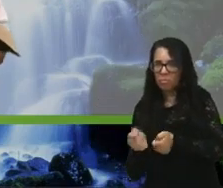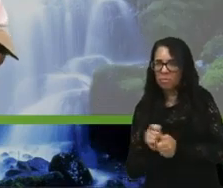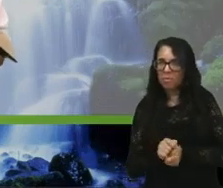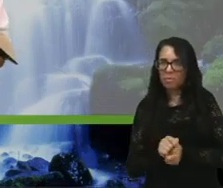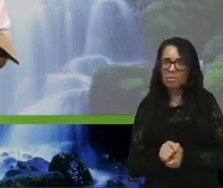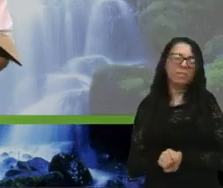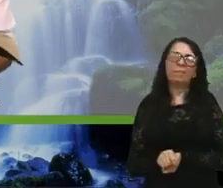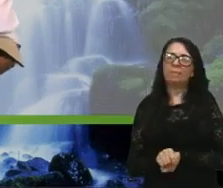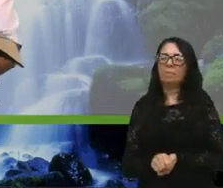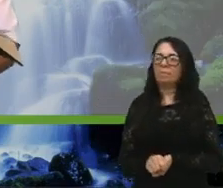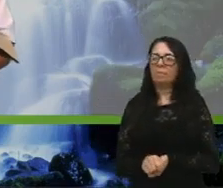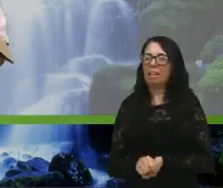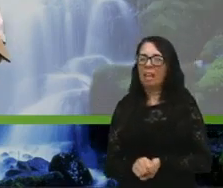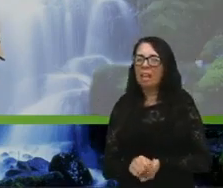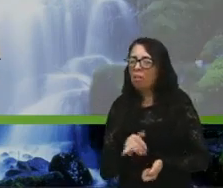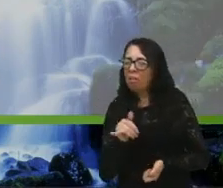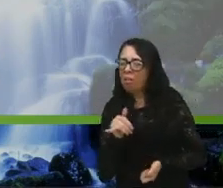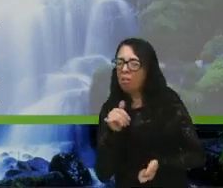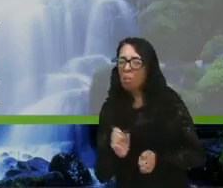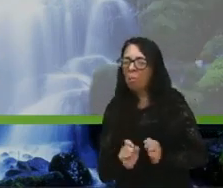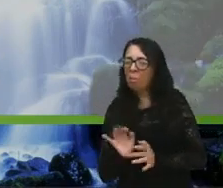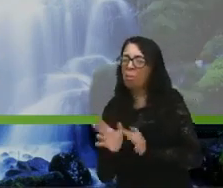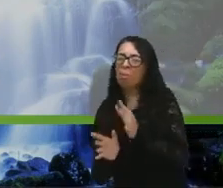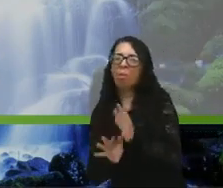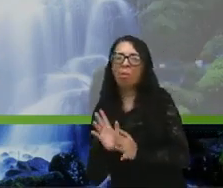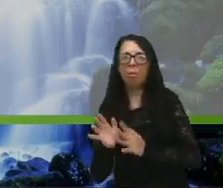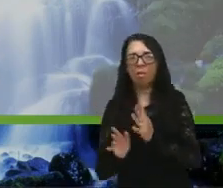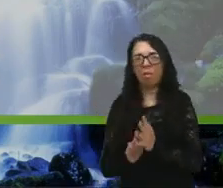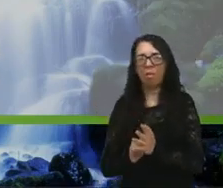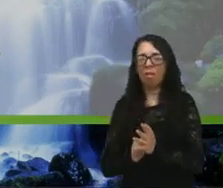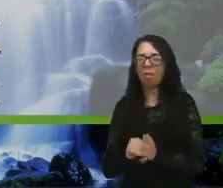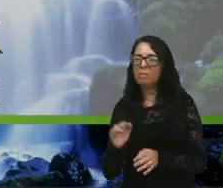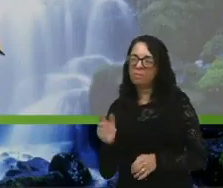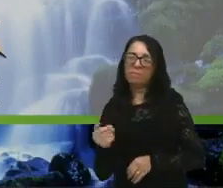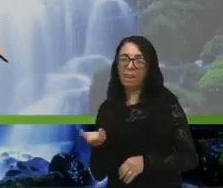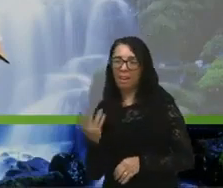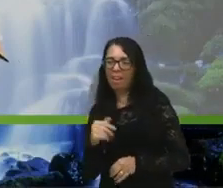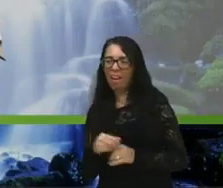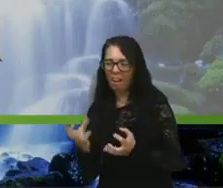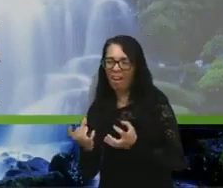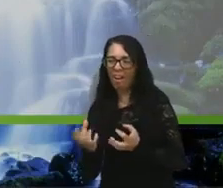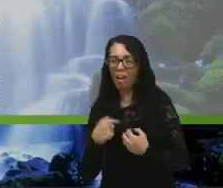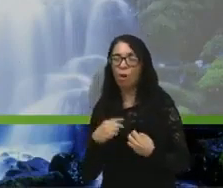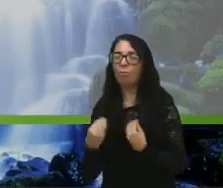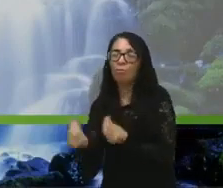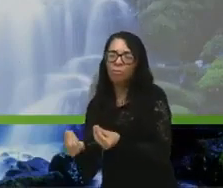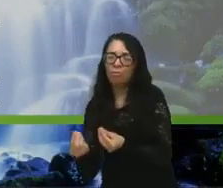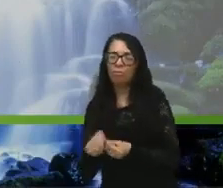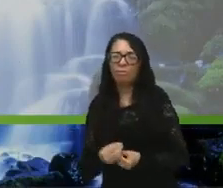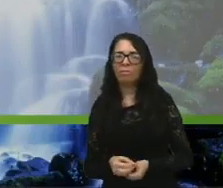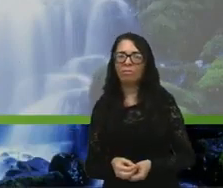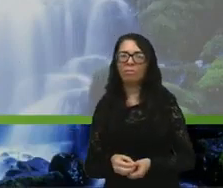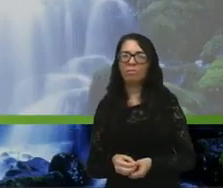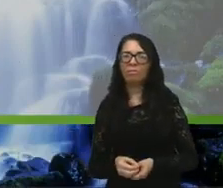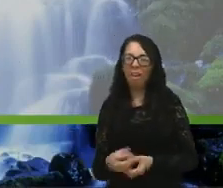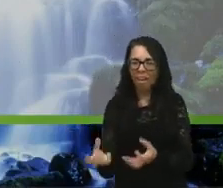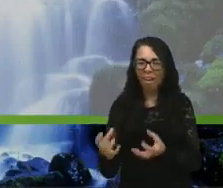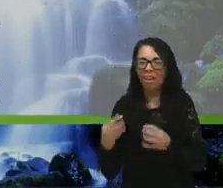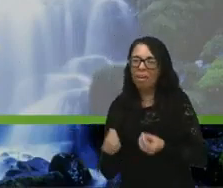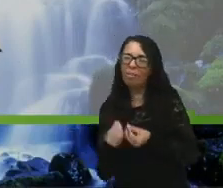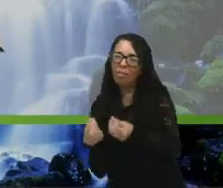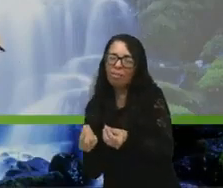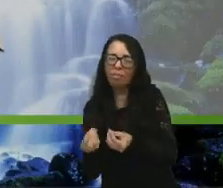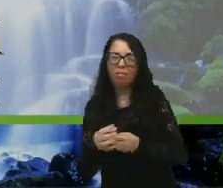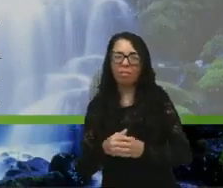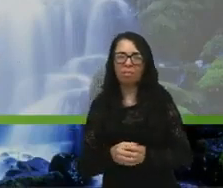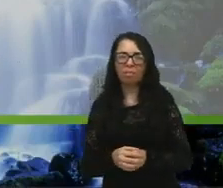pessoa diabólica que engana, que mente, que esconde de Deus, ou